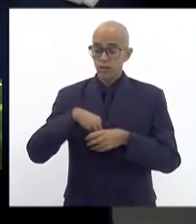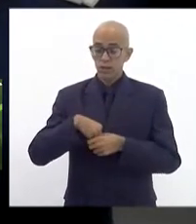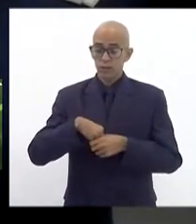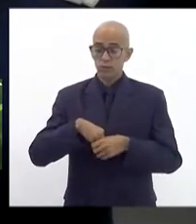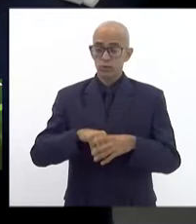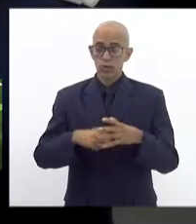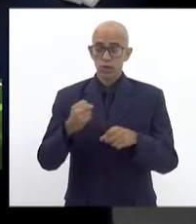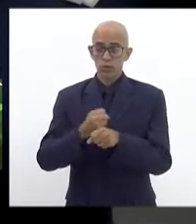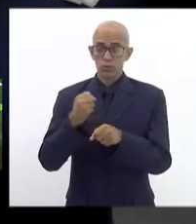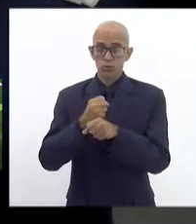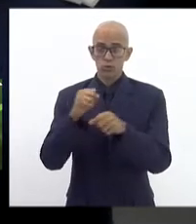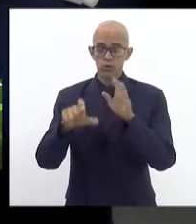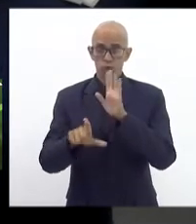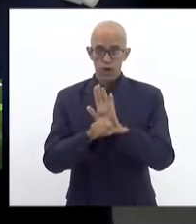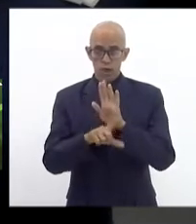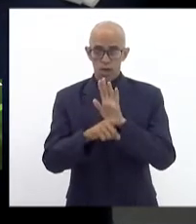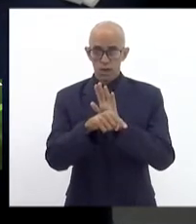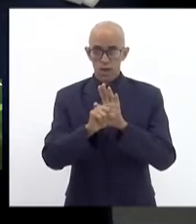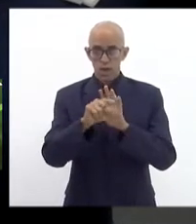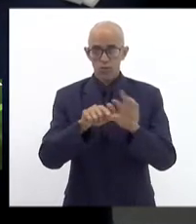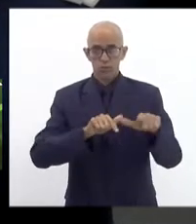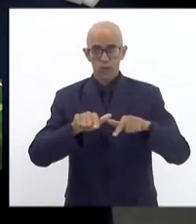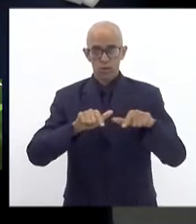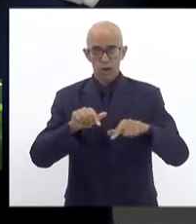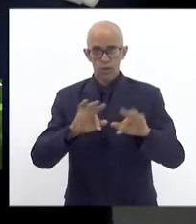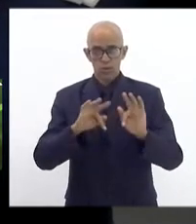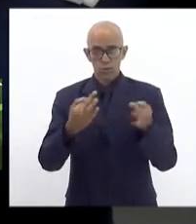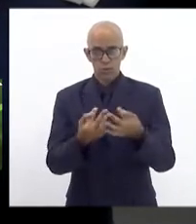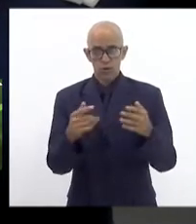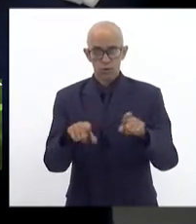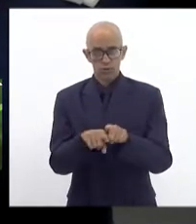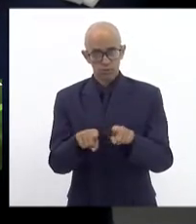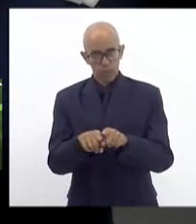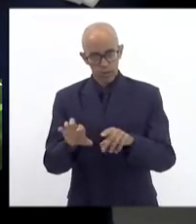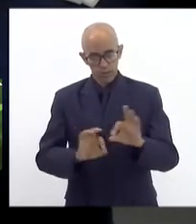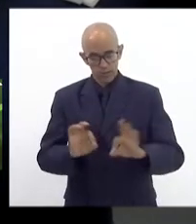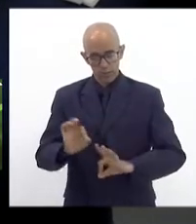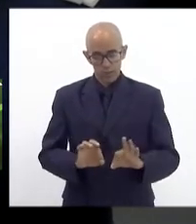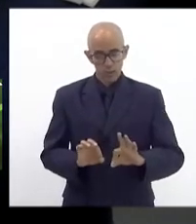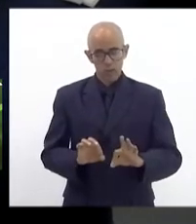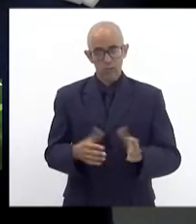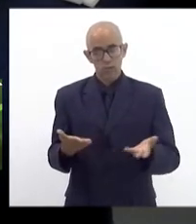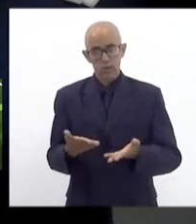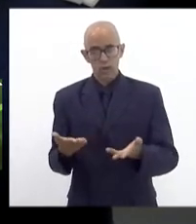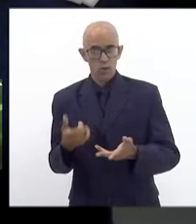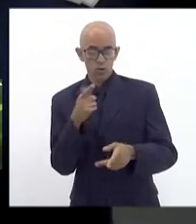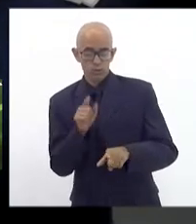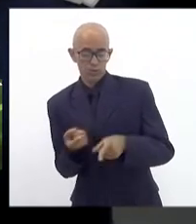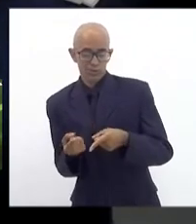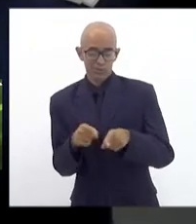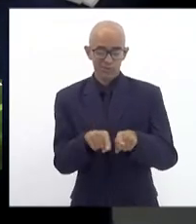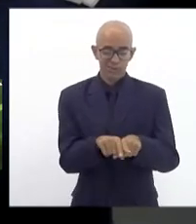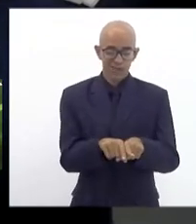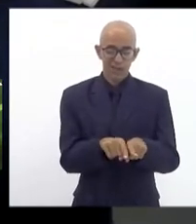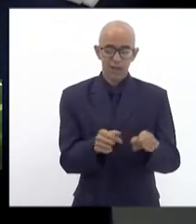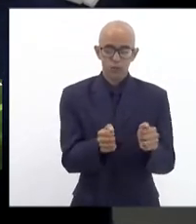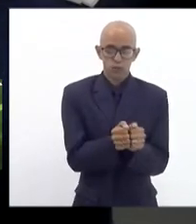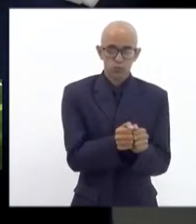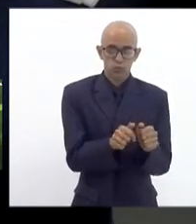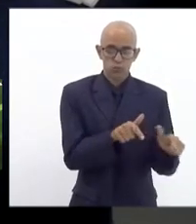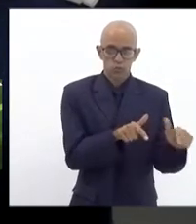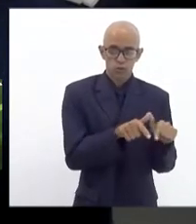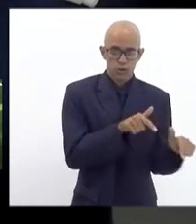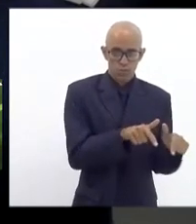E é um pouco o trabalho do fórum nessa preparação, mas agora a gente poder integrar isso também nesse trabalho aqui